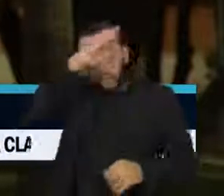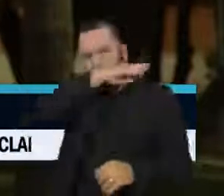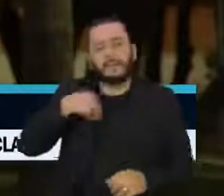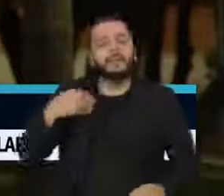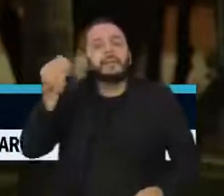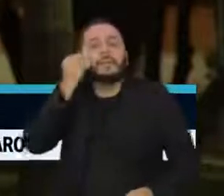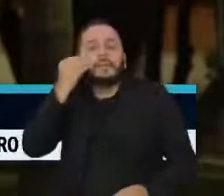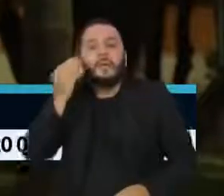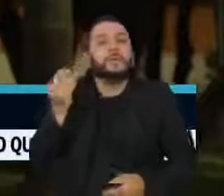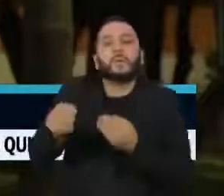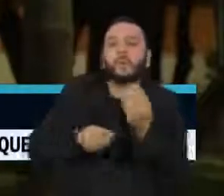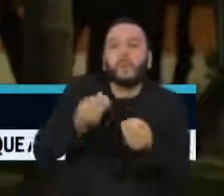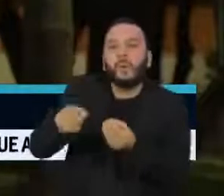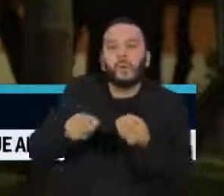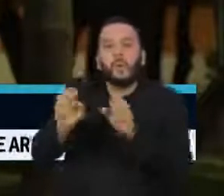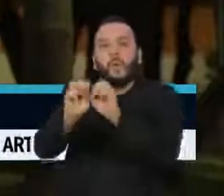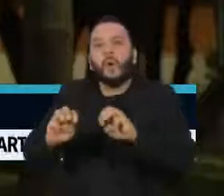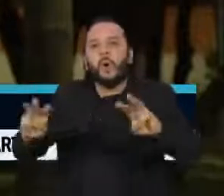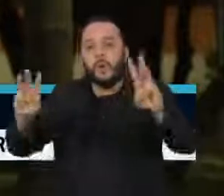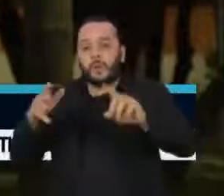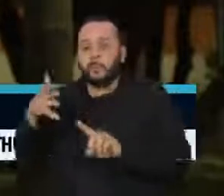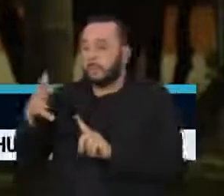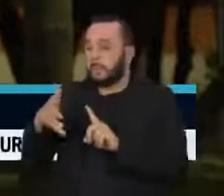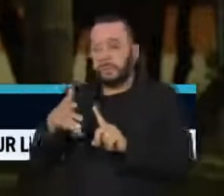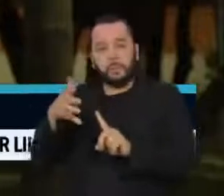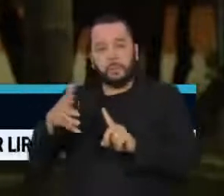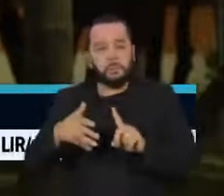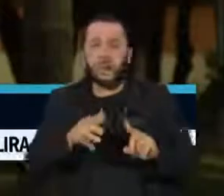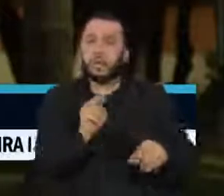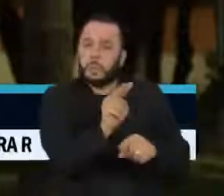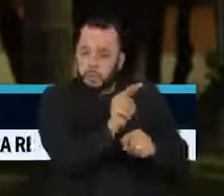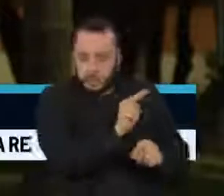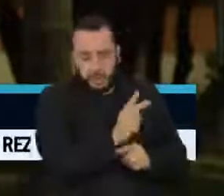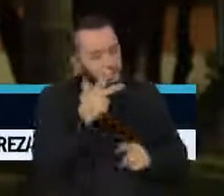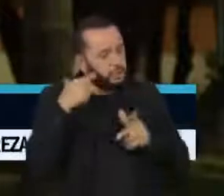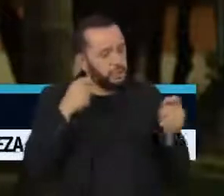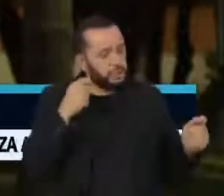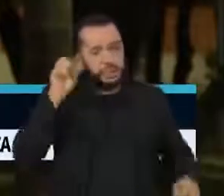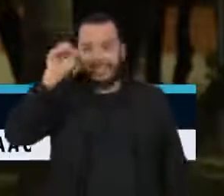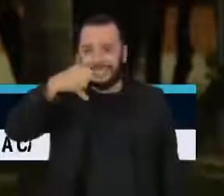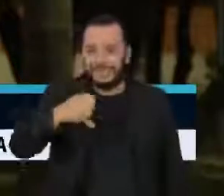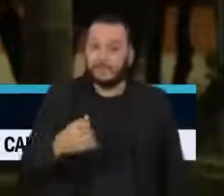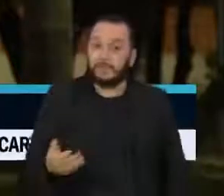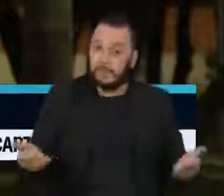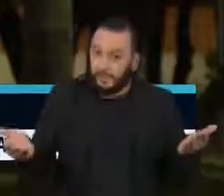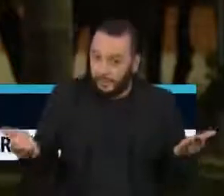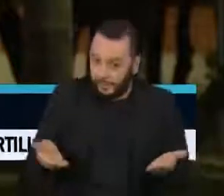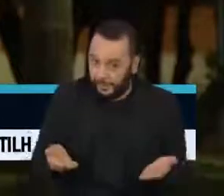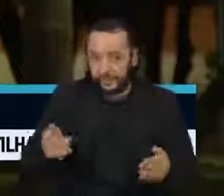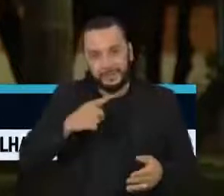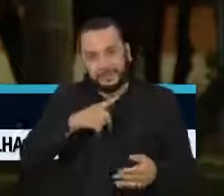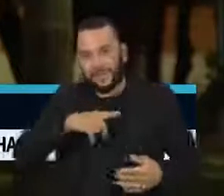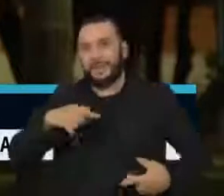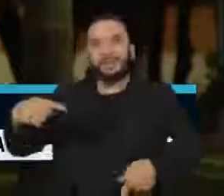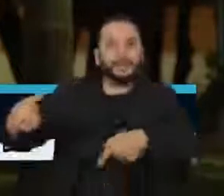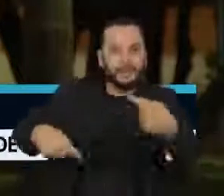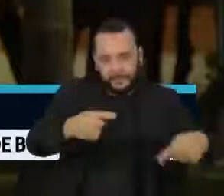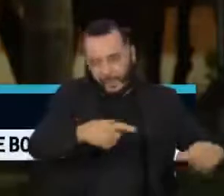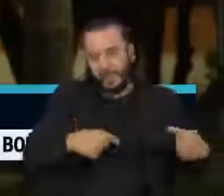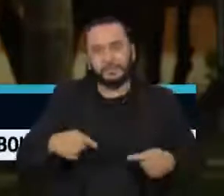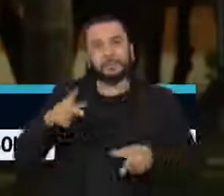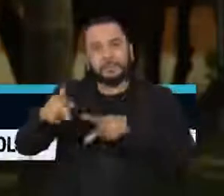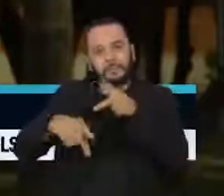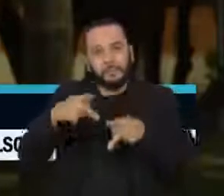que a situação dos indígenas no país é ideal. Agora, em um dia dedicado ao debate sobre povos tradicionais